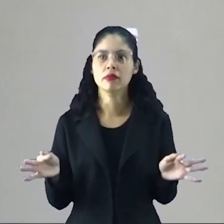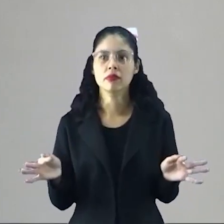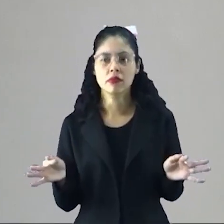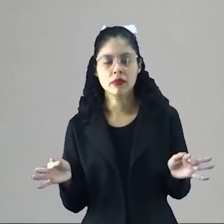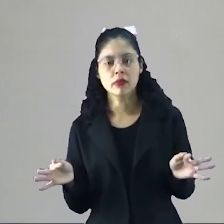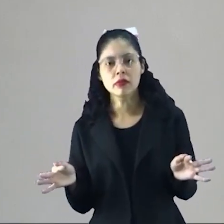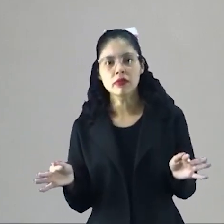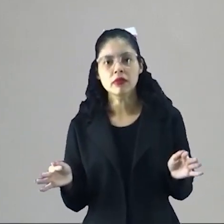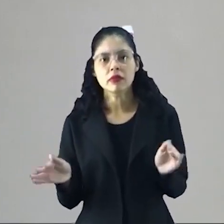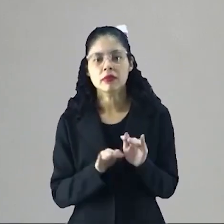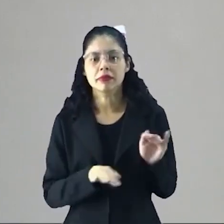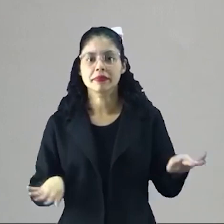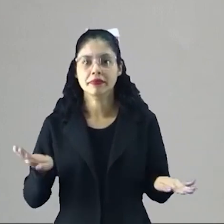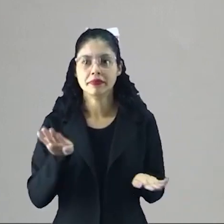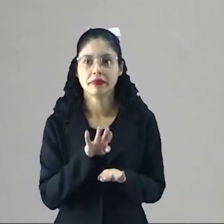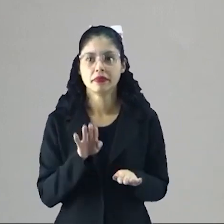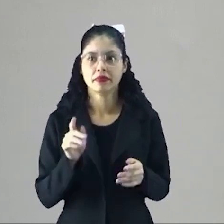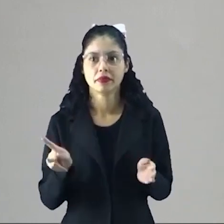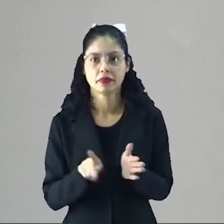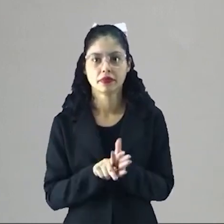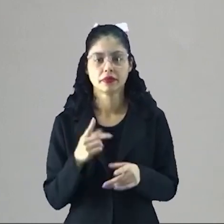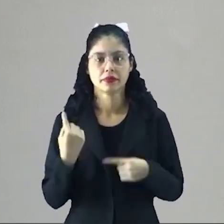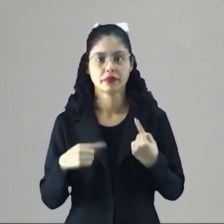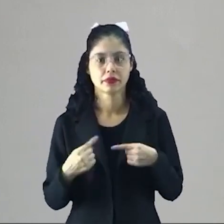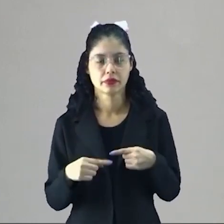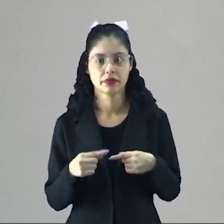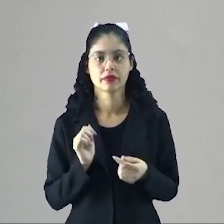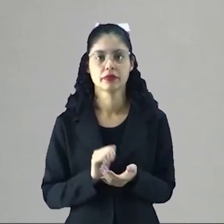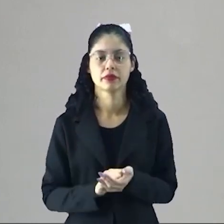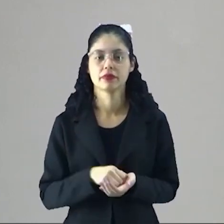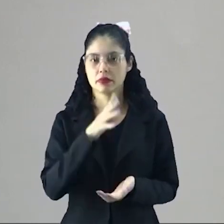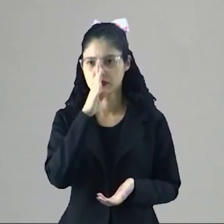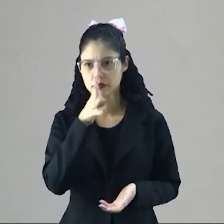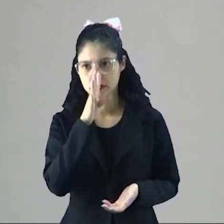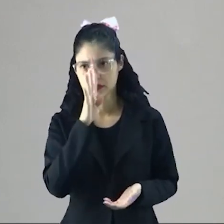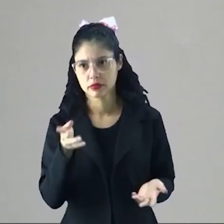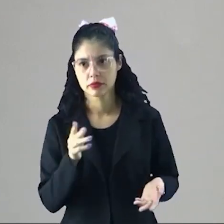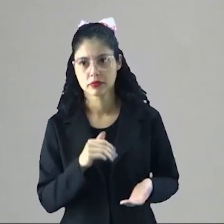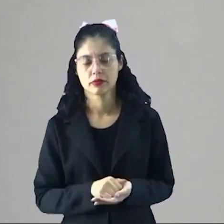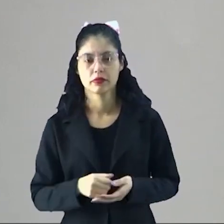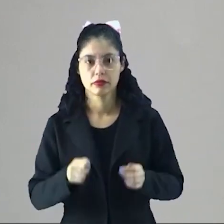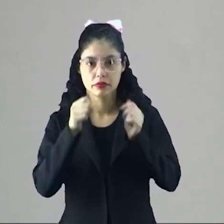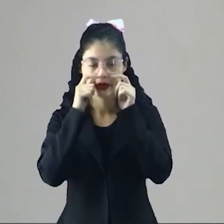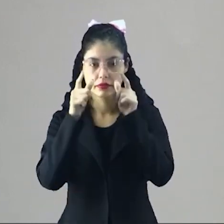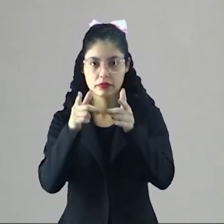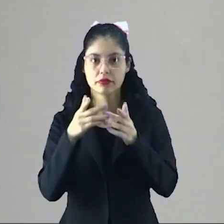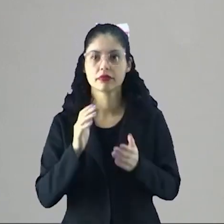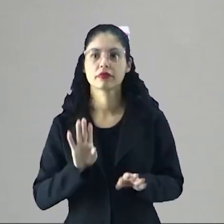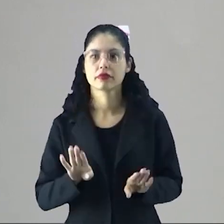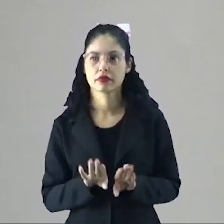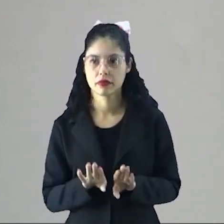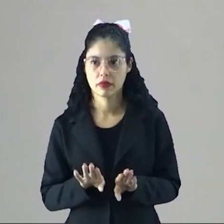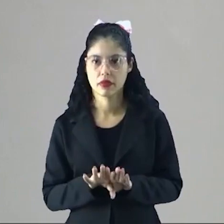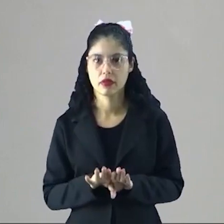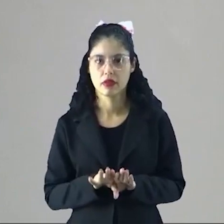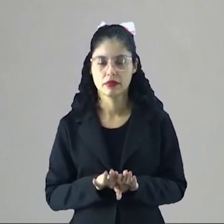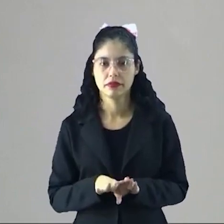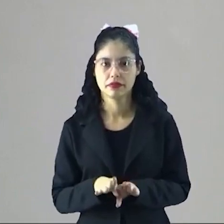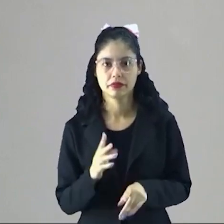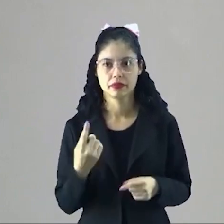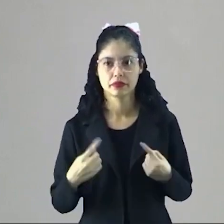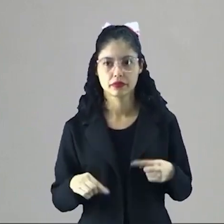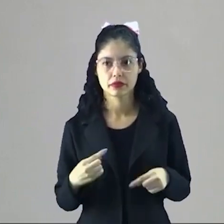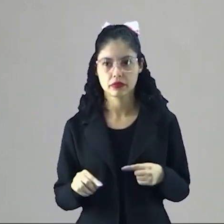frases sobre questões políticas. Então ele chama, né, o público a participar também da